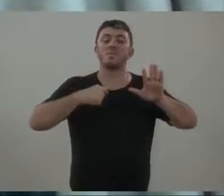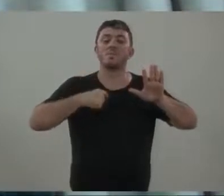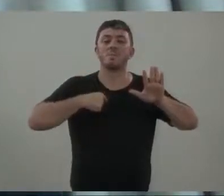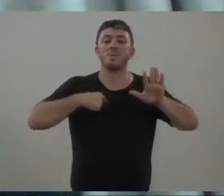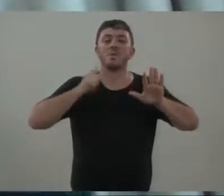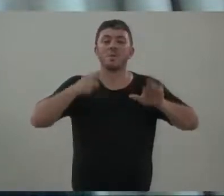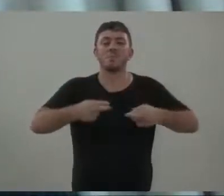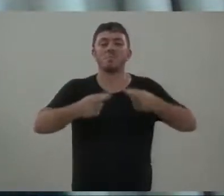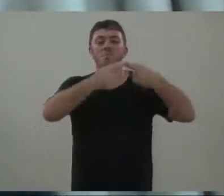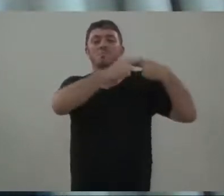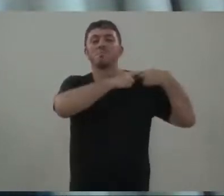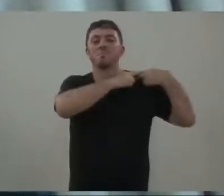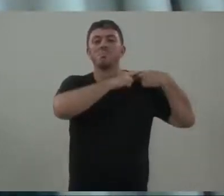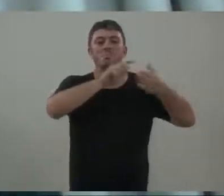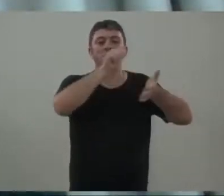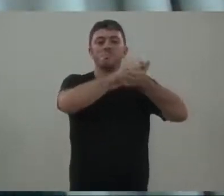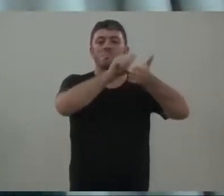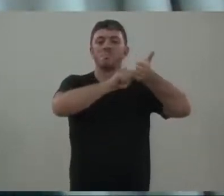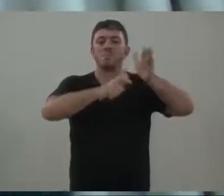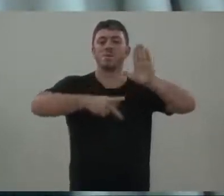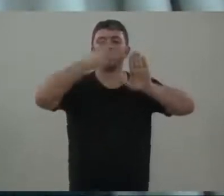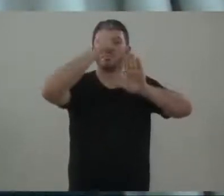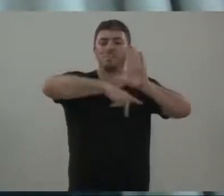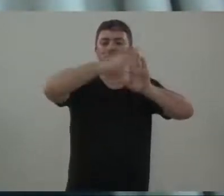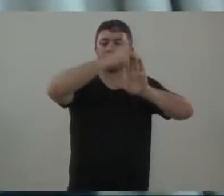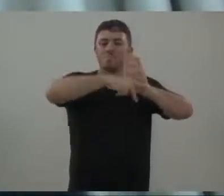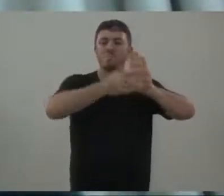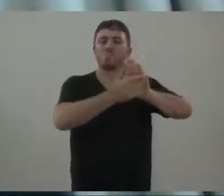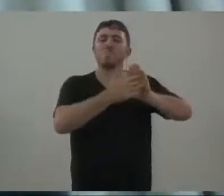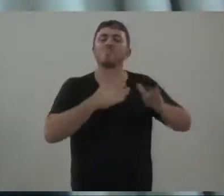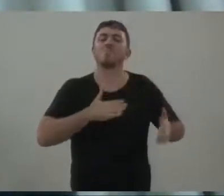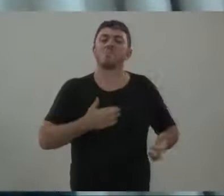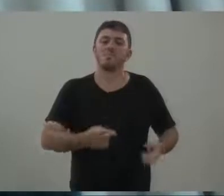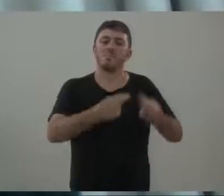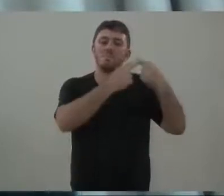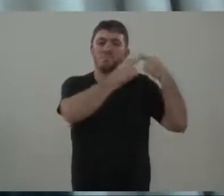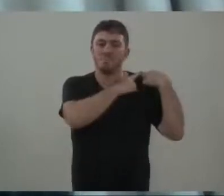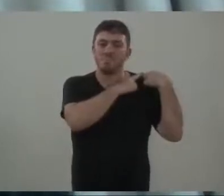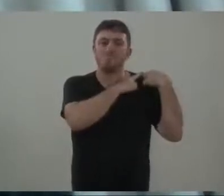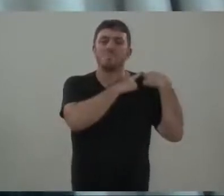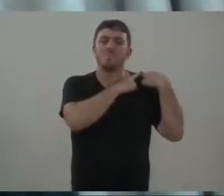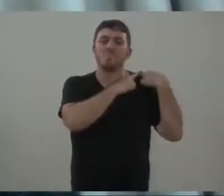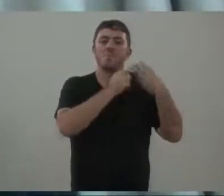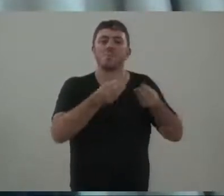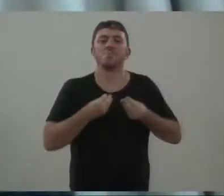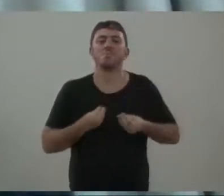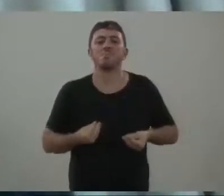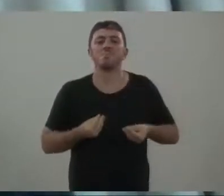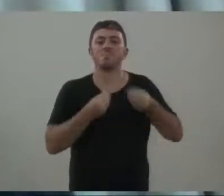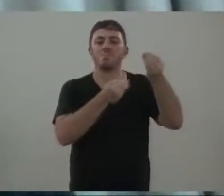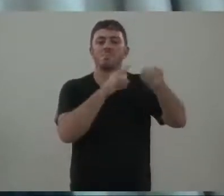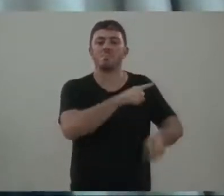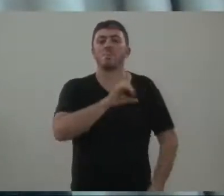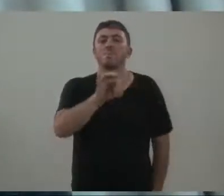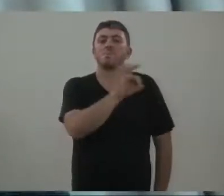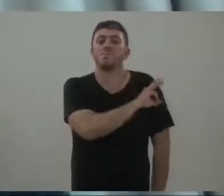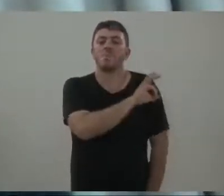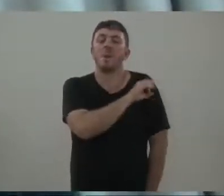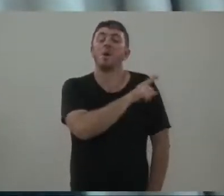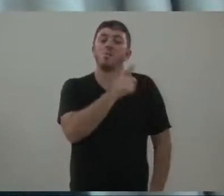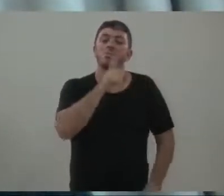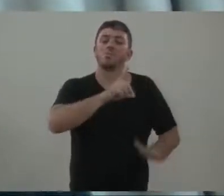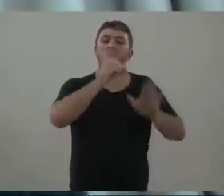Eu iria fazer por projeto, mas como vimos que não era viável, enviei ao prefeito por indicação e, através do